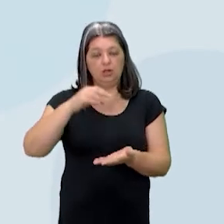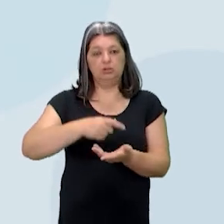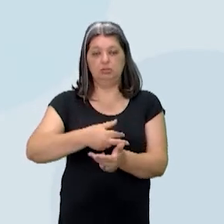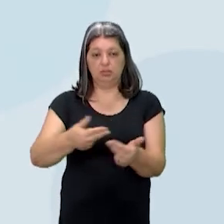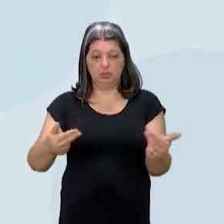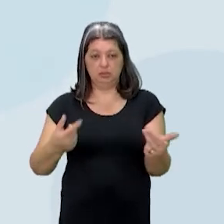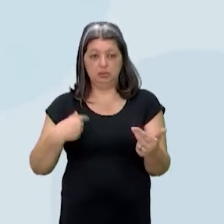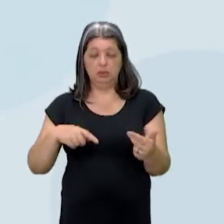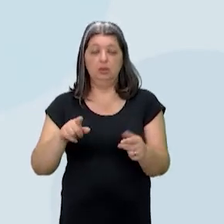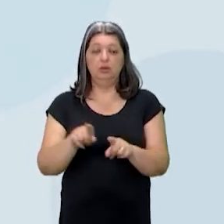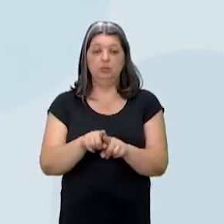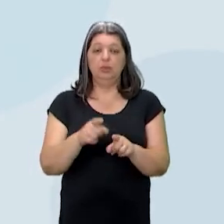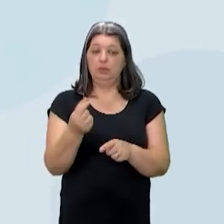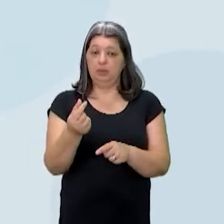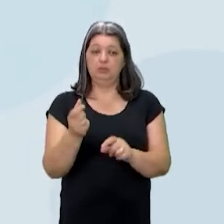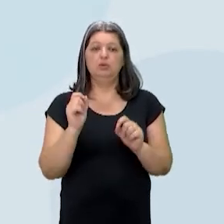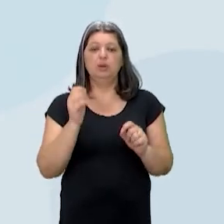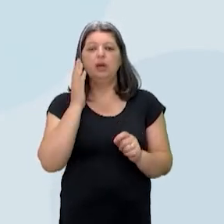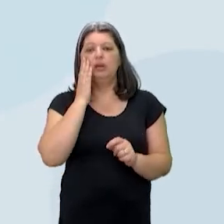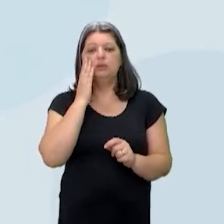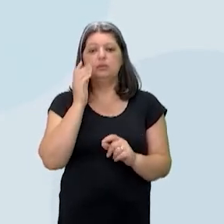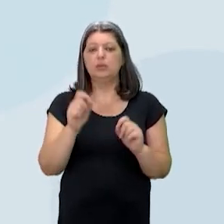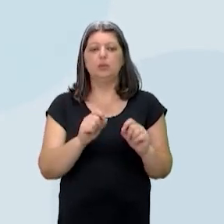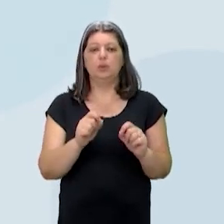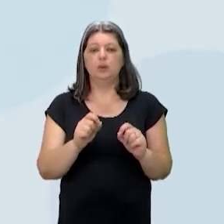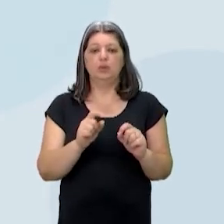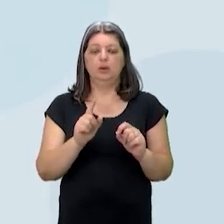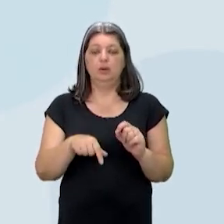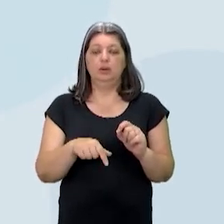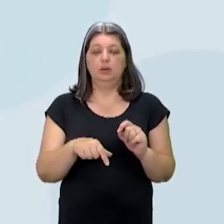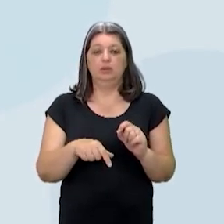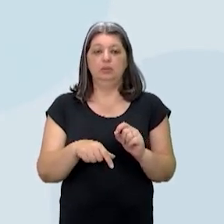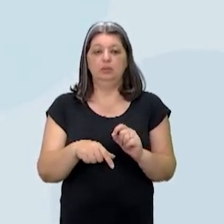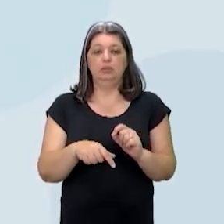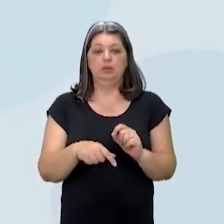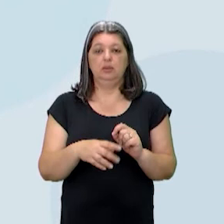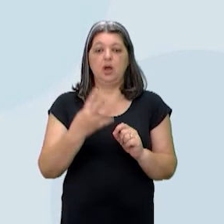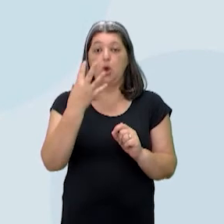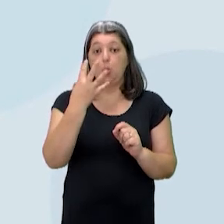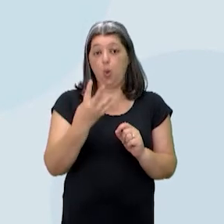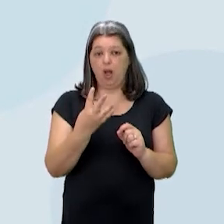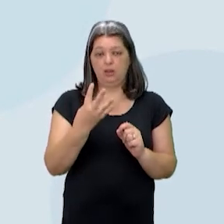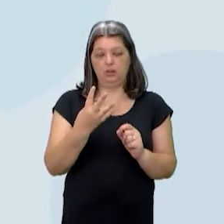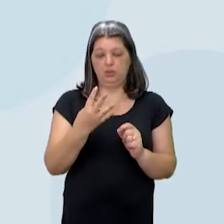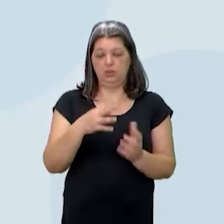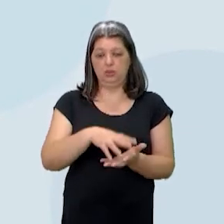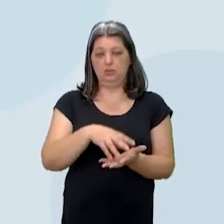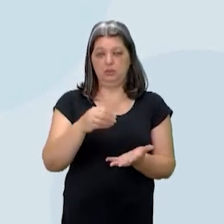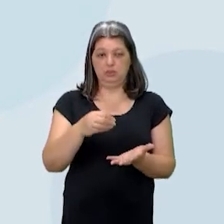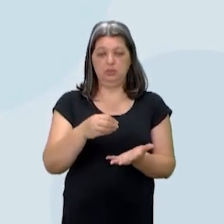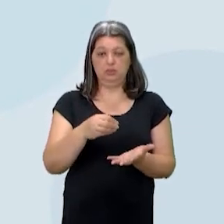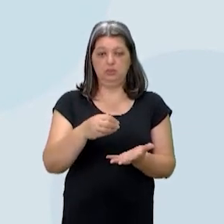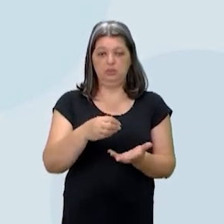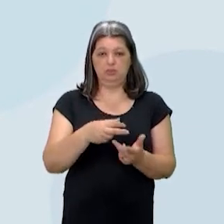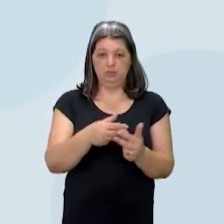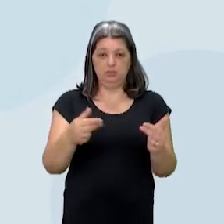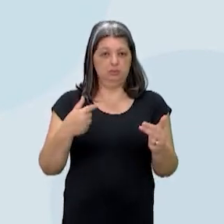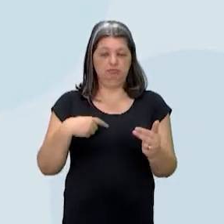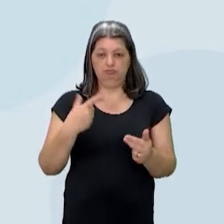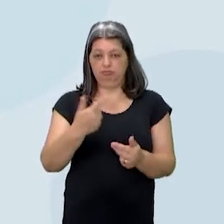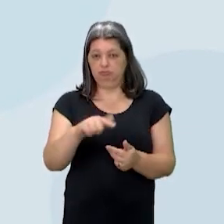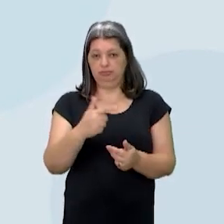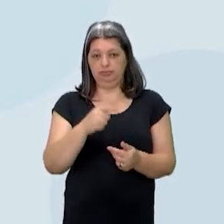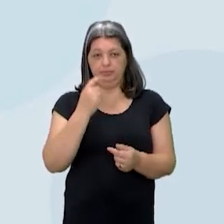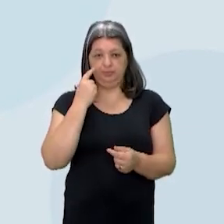a pergunta, ó. Eu quero saber qual é o preço de 4 salgadinhos. Veja que não está na tabela, então nós